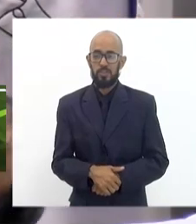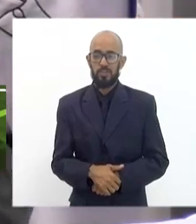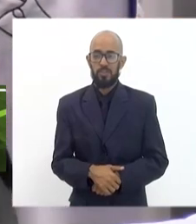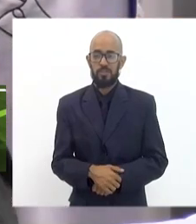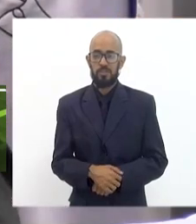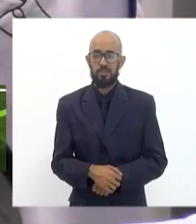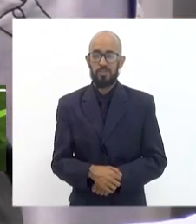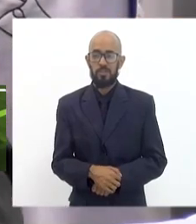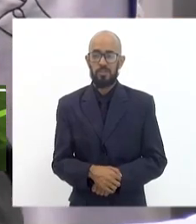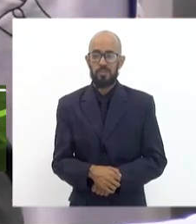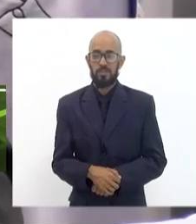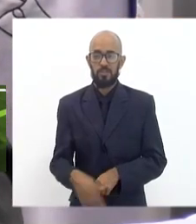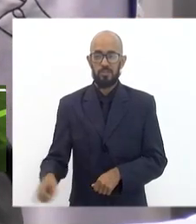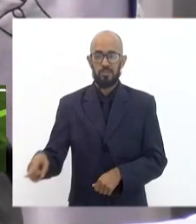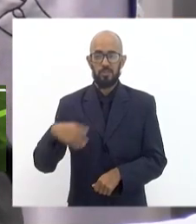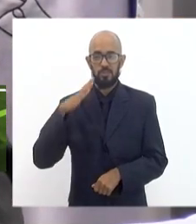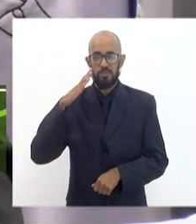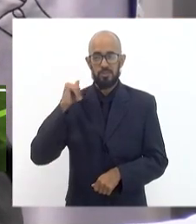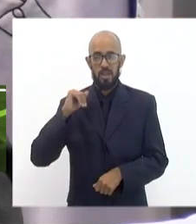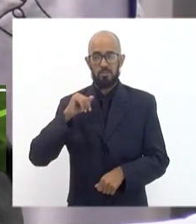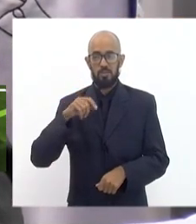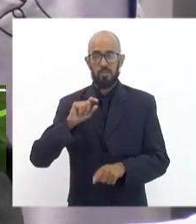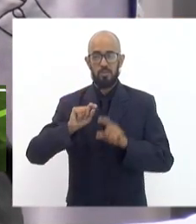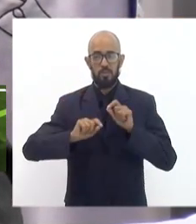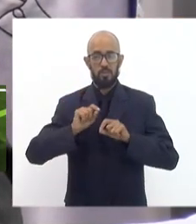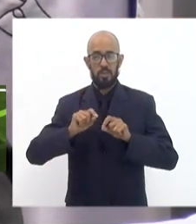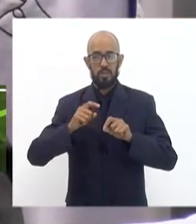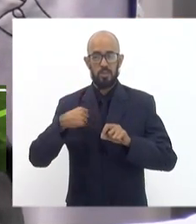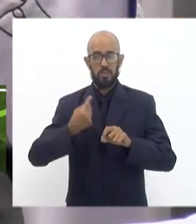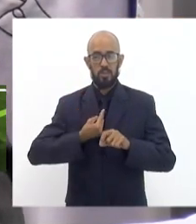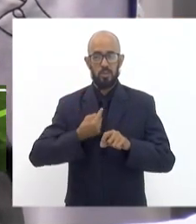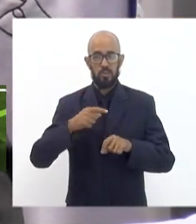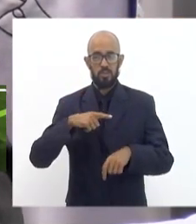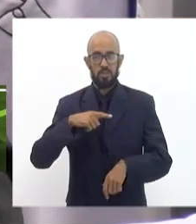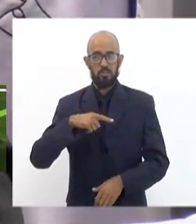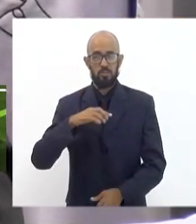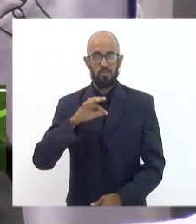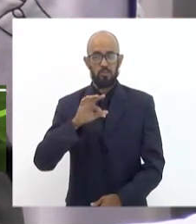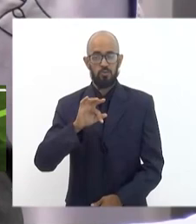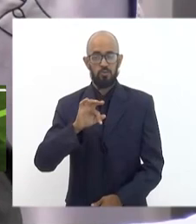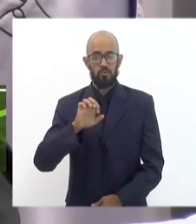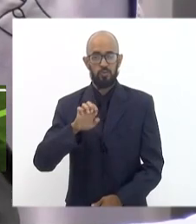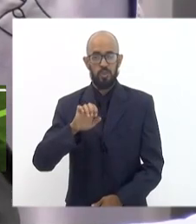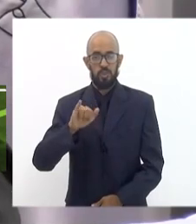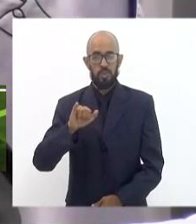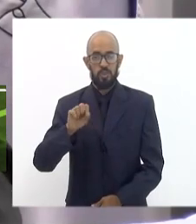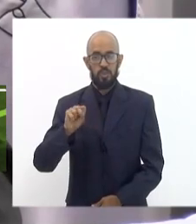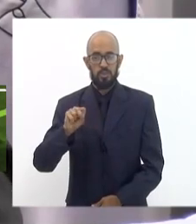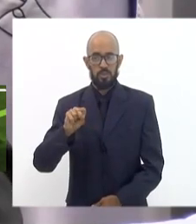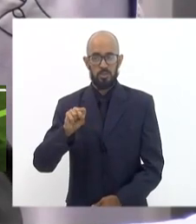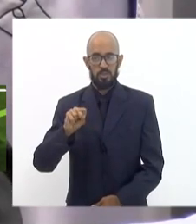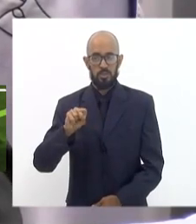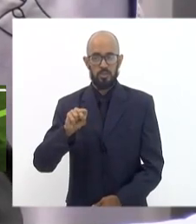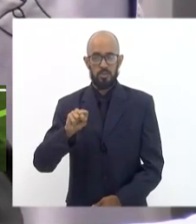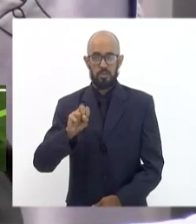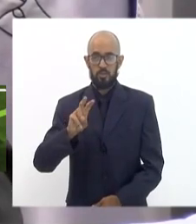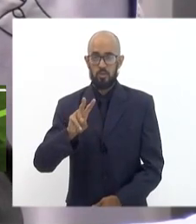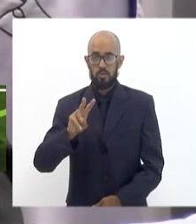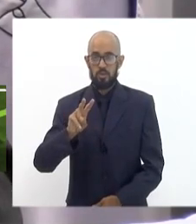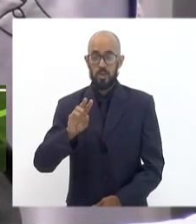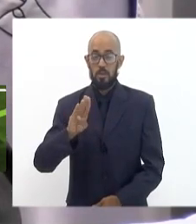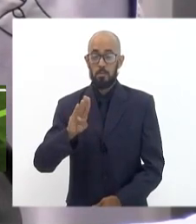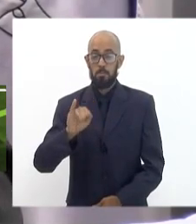é só só de bem que nós temos no Facebook Dois Bilhões de reais